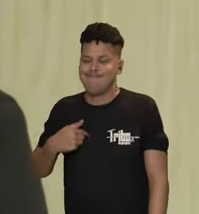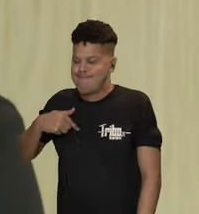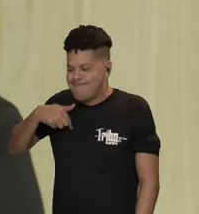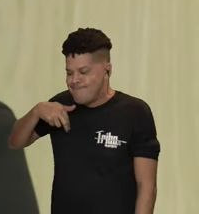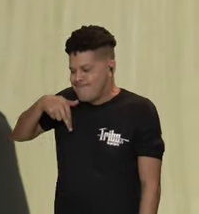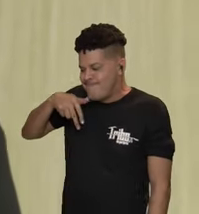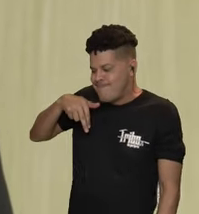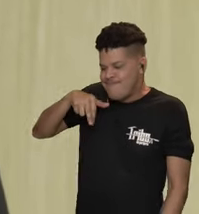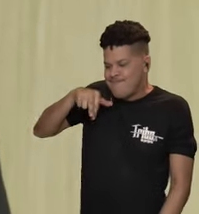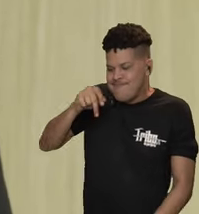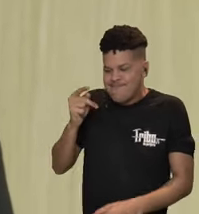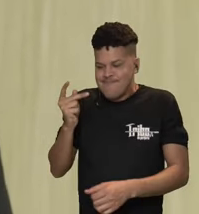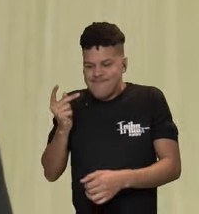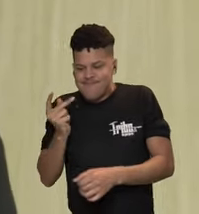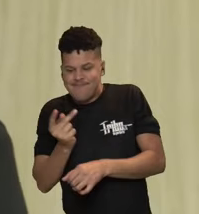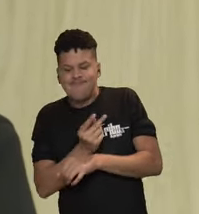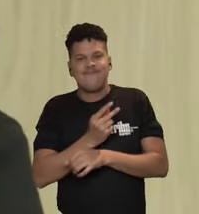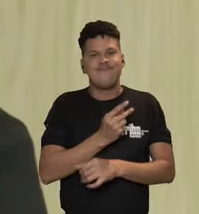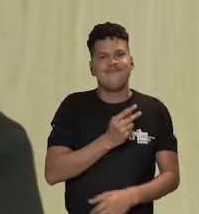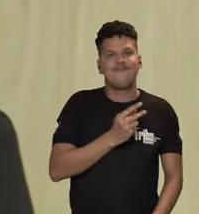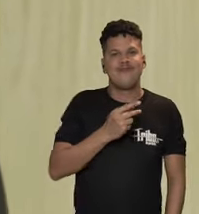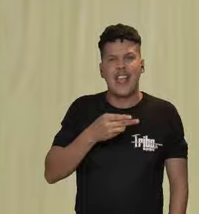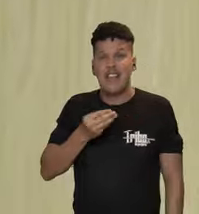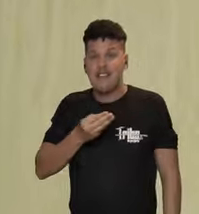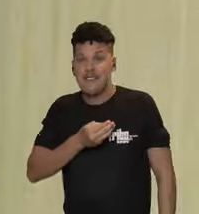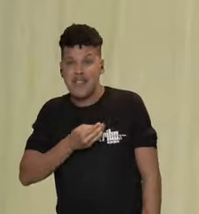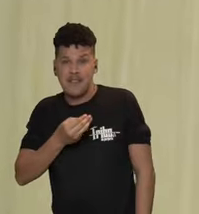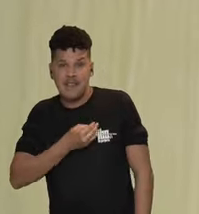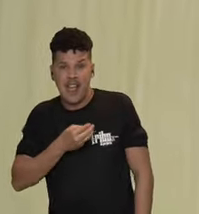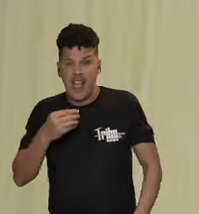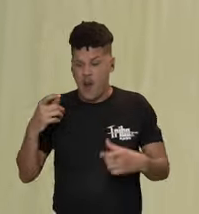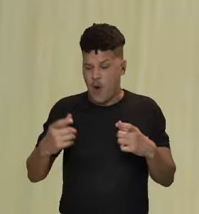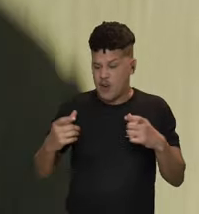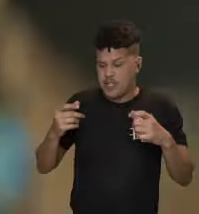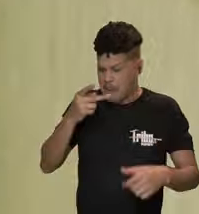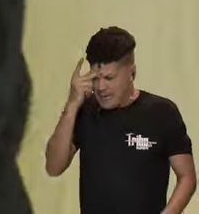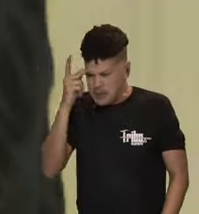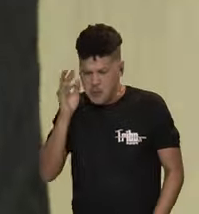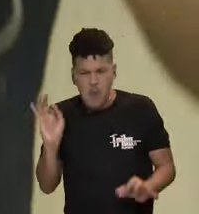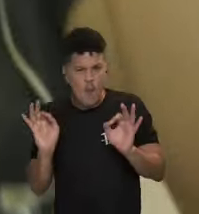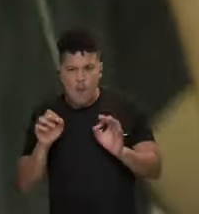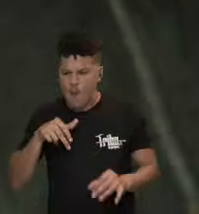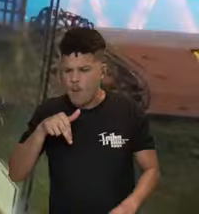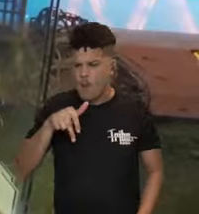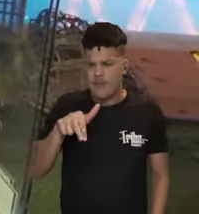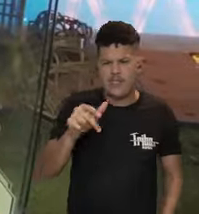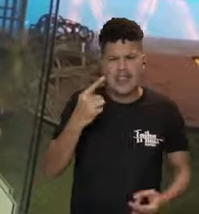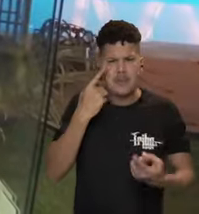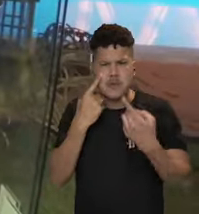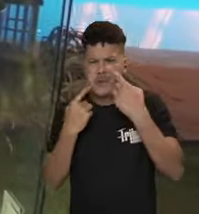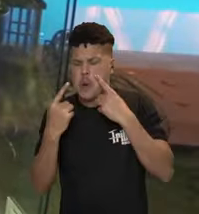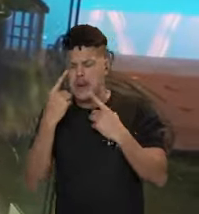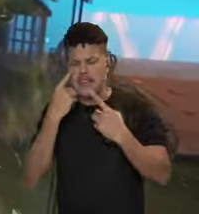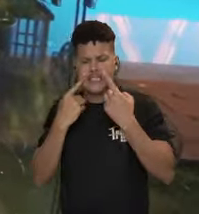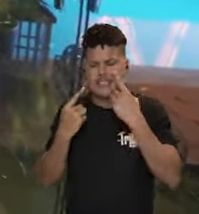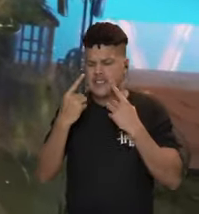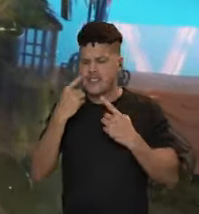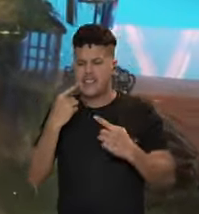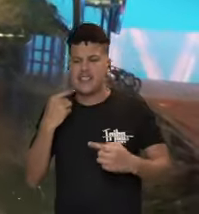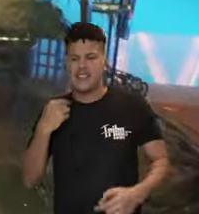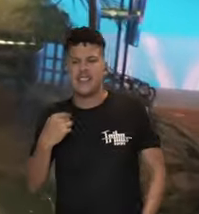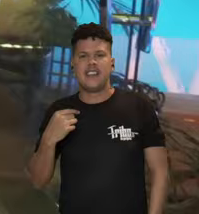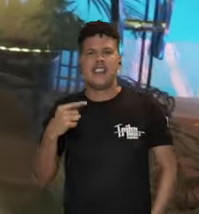que tropecei vivei onde ninguém pisou. Chorei as lágrimas que ninguém